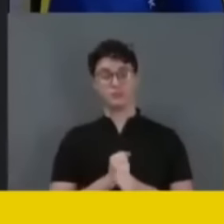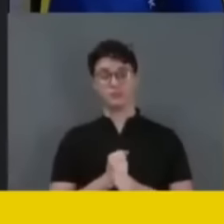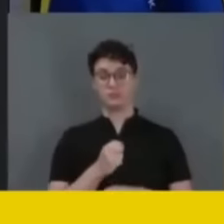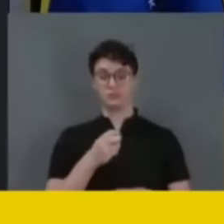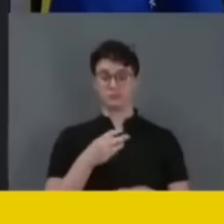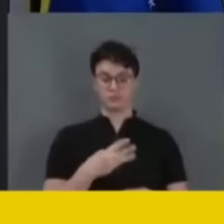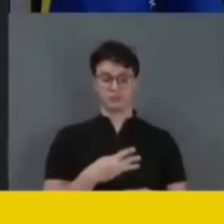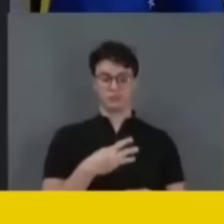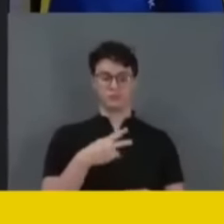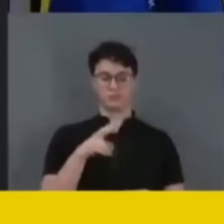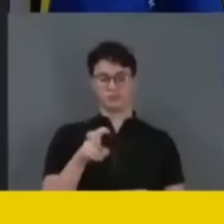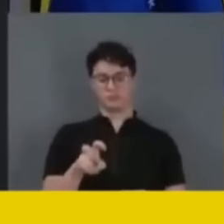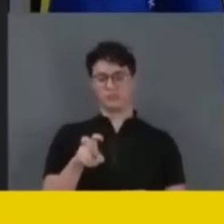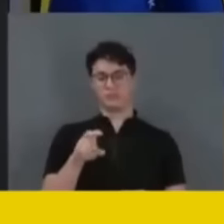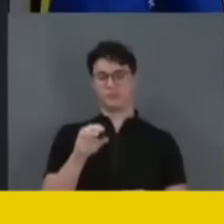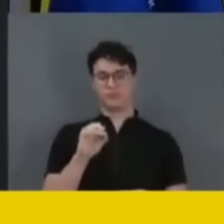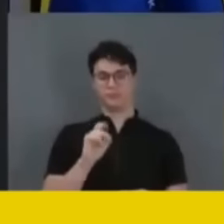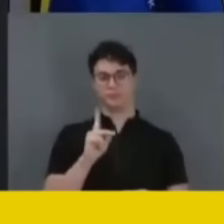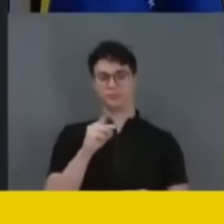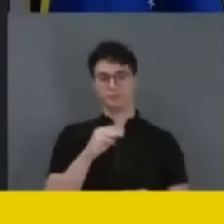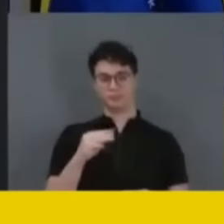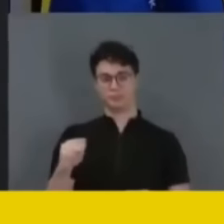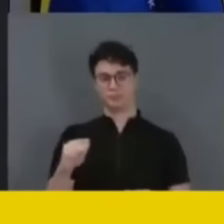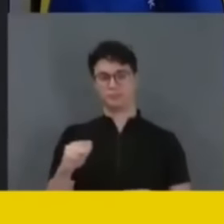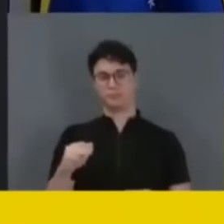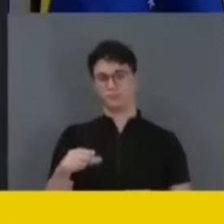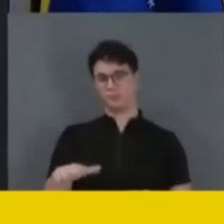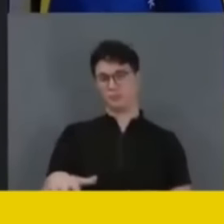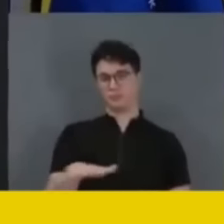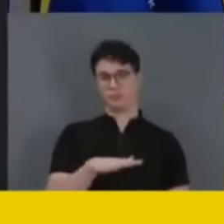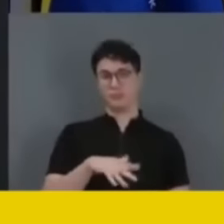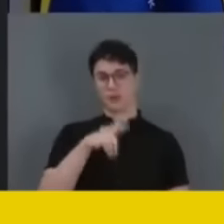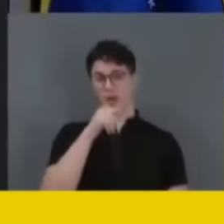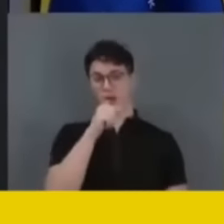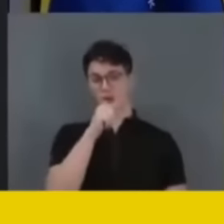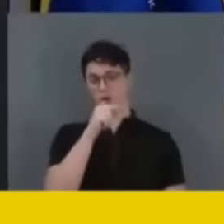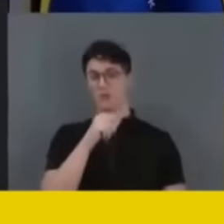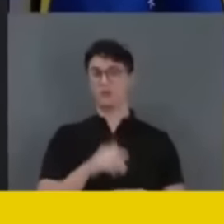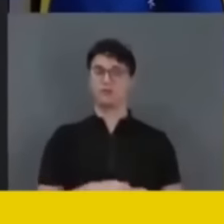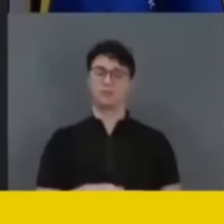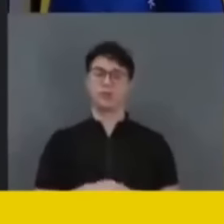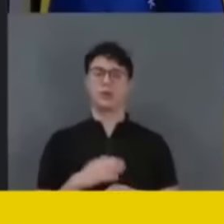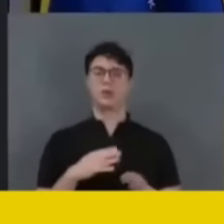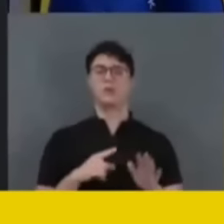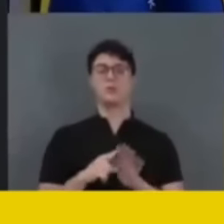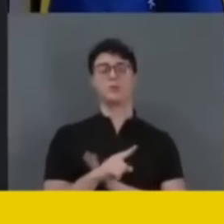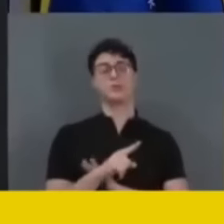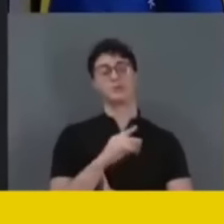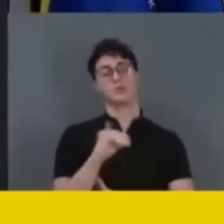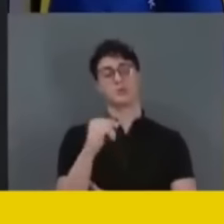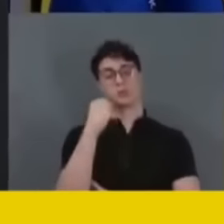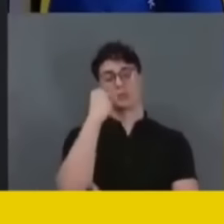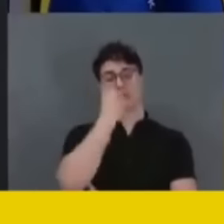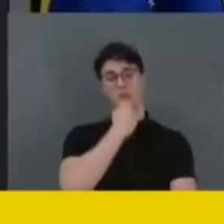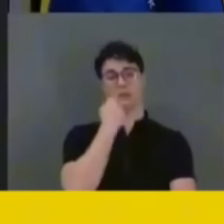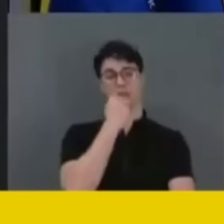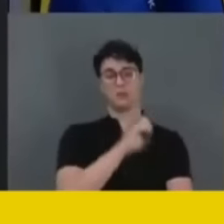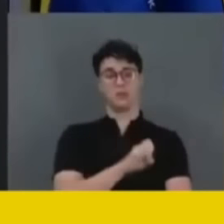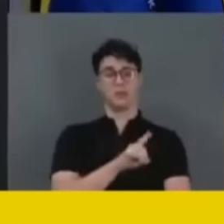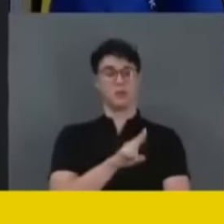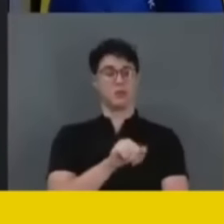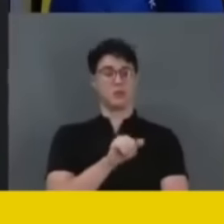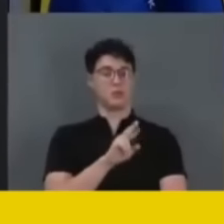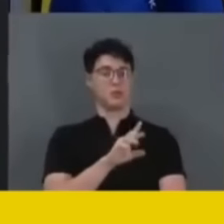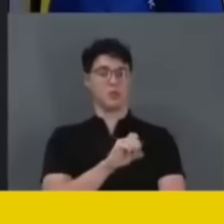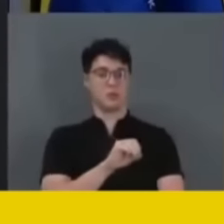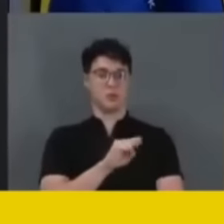350 quilômetros quadrados de lâmina d'água. Eu pergunto, inclusive, se o senador Eduardo Braga